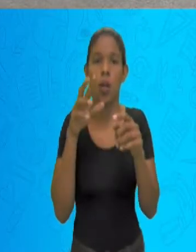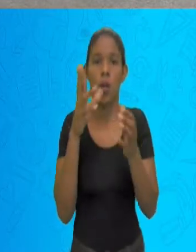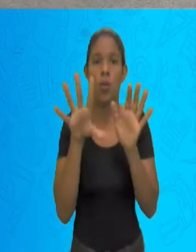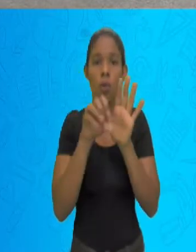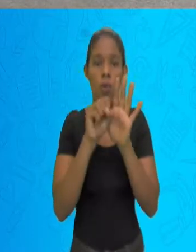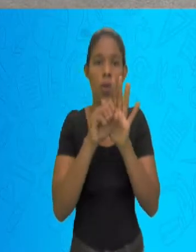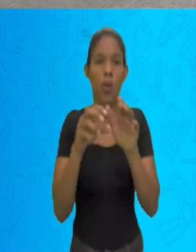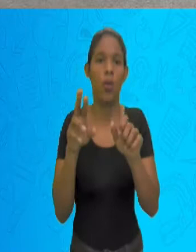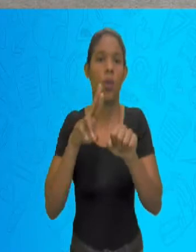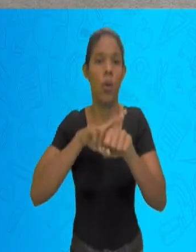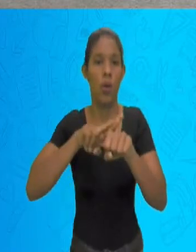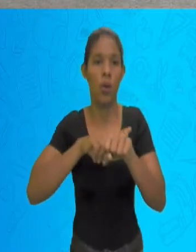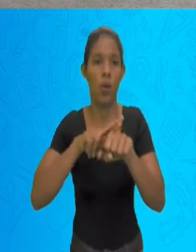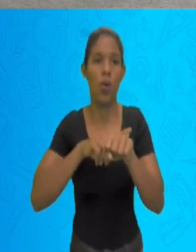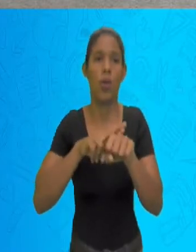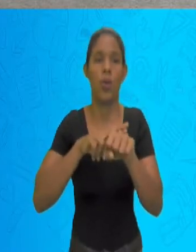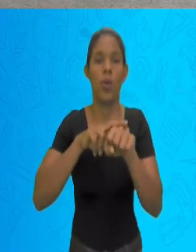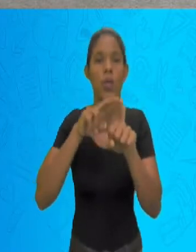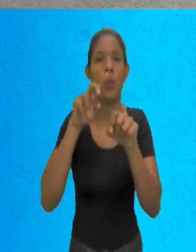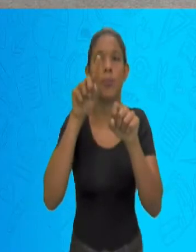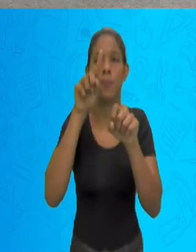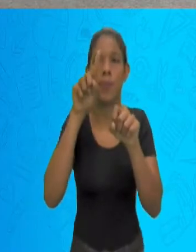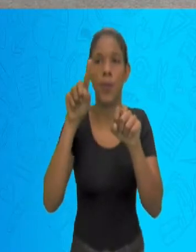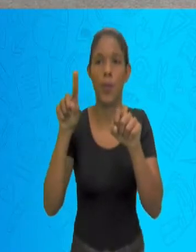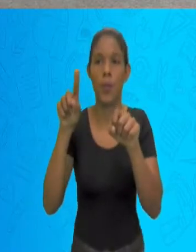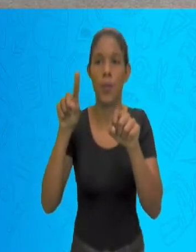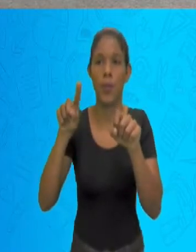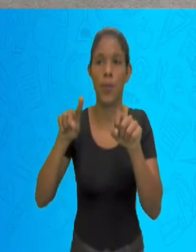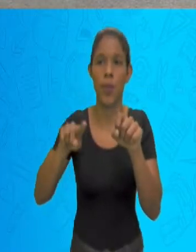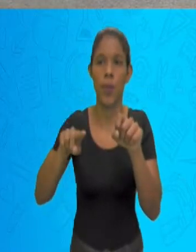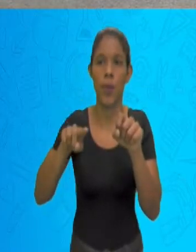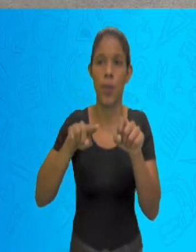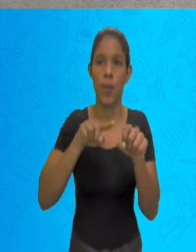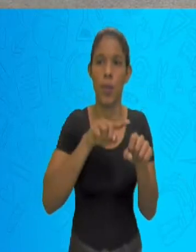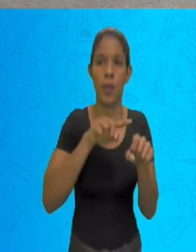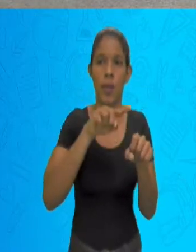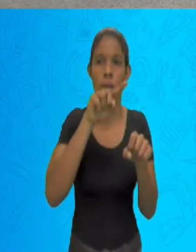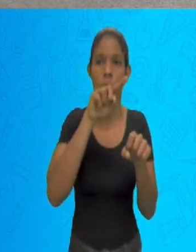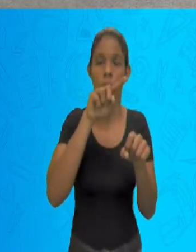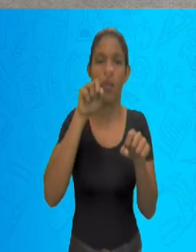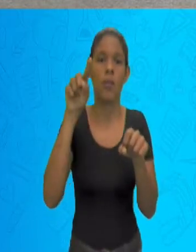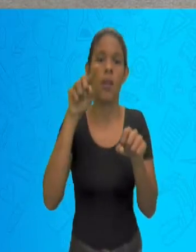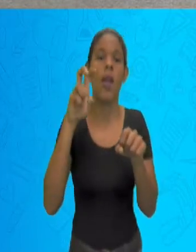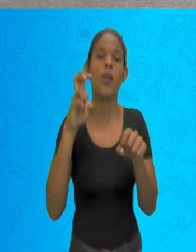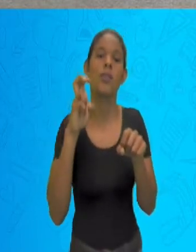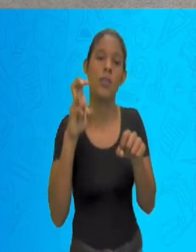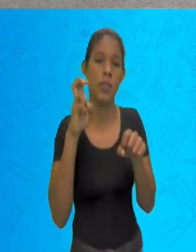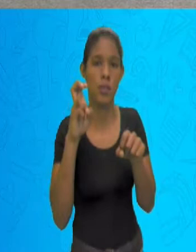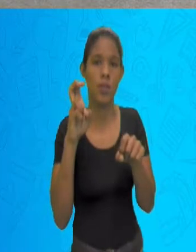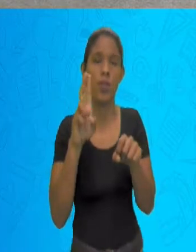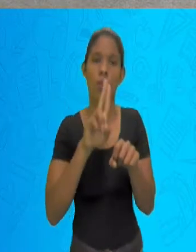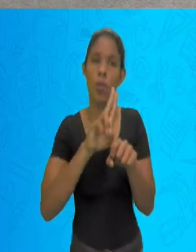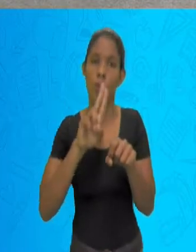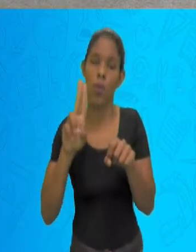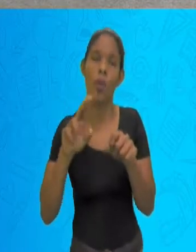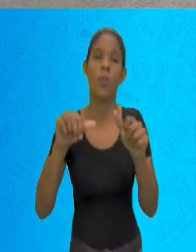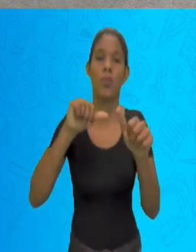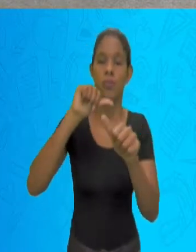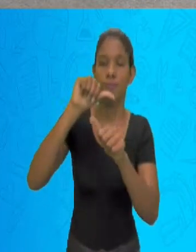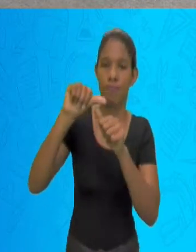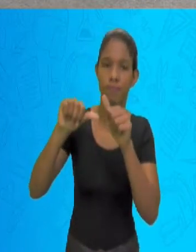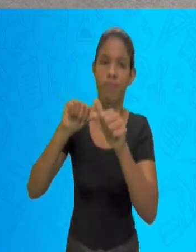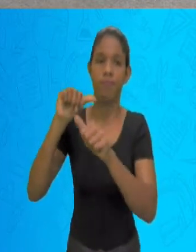4, 5 lados. E aqui nós vamos acrescentando um lado e o seu nome vai modificando. Vamos